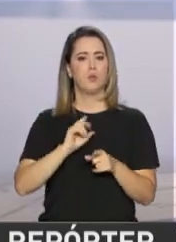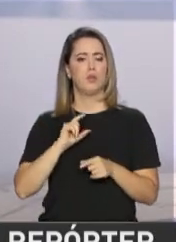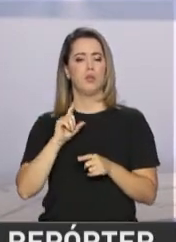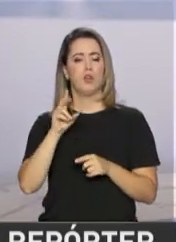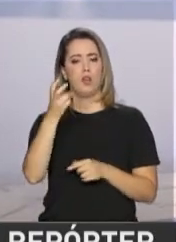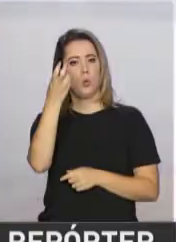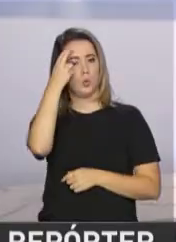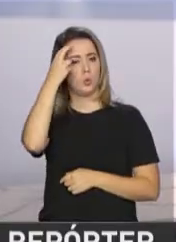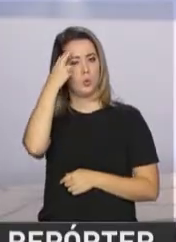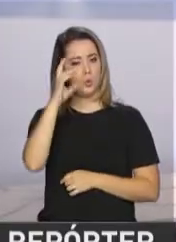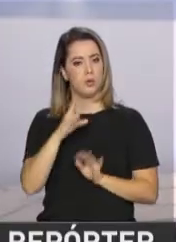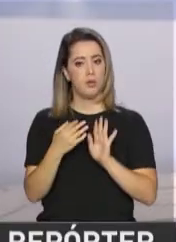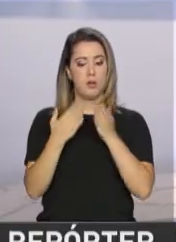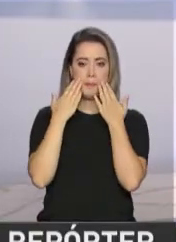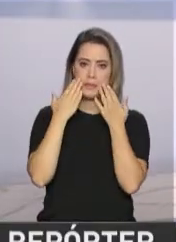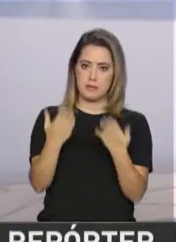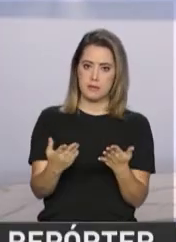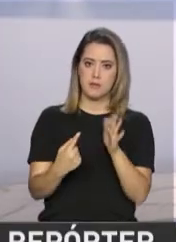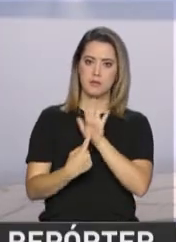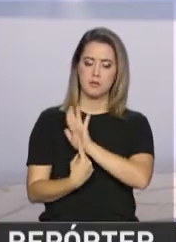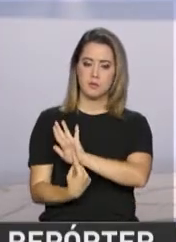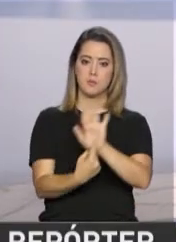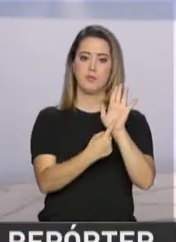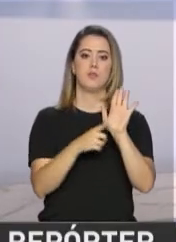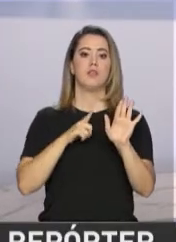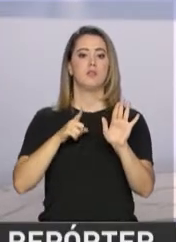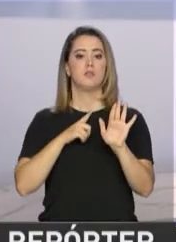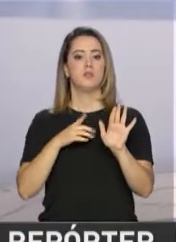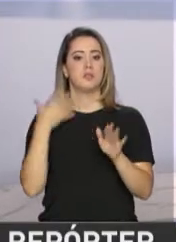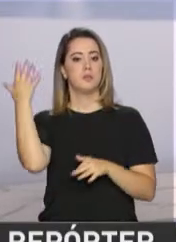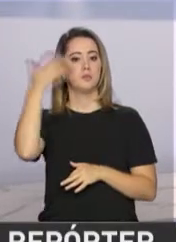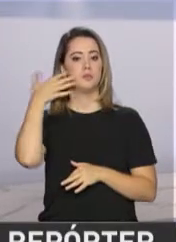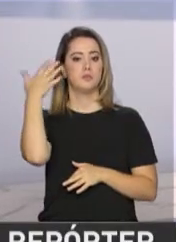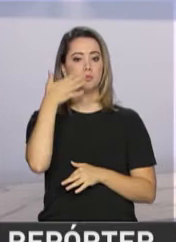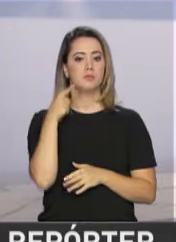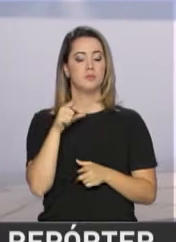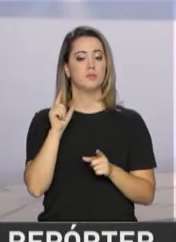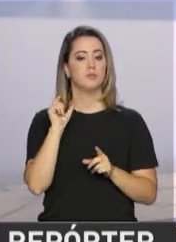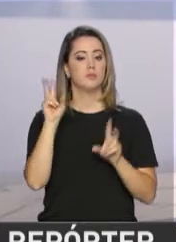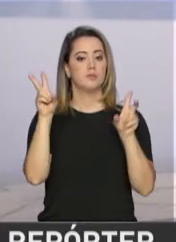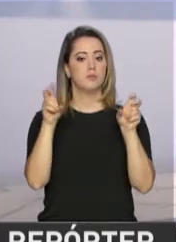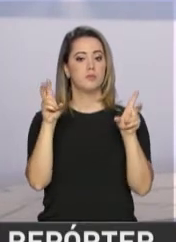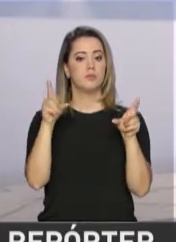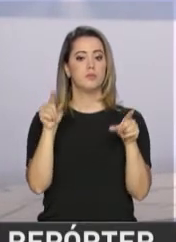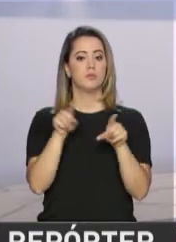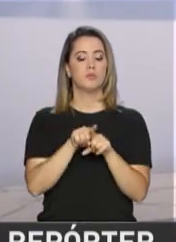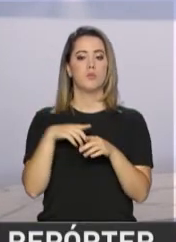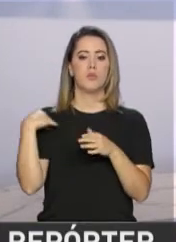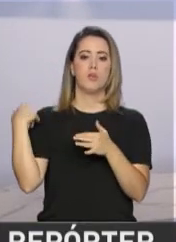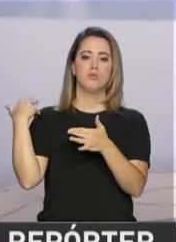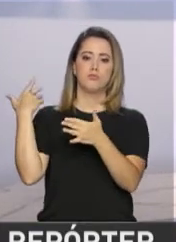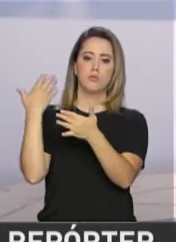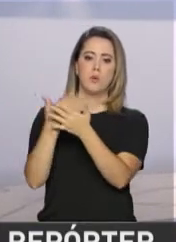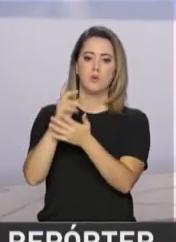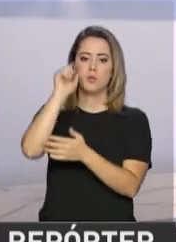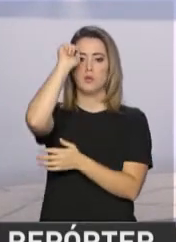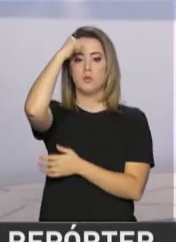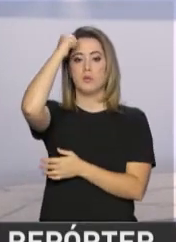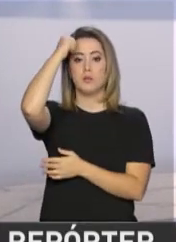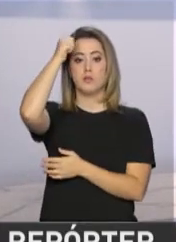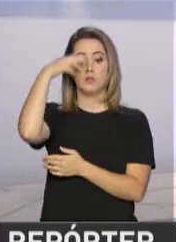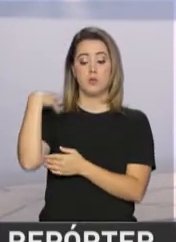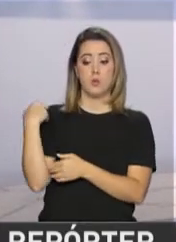exposição temos seminários sobre a herança africana com